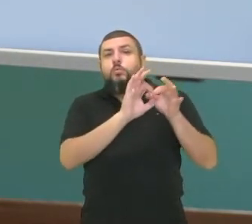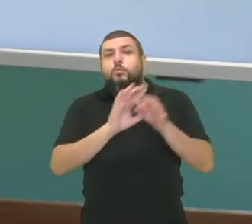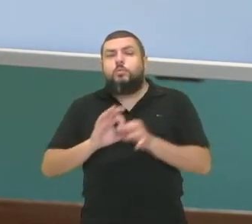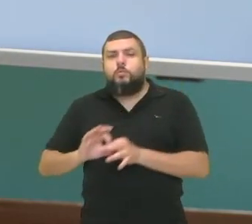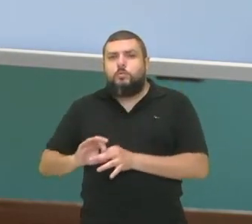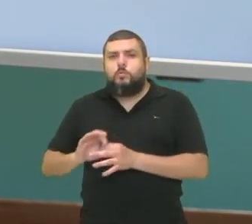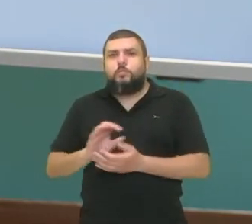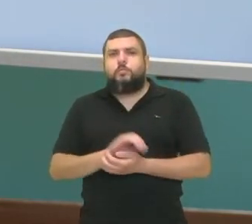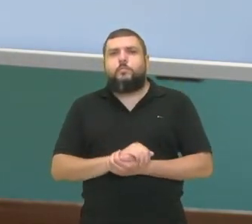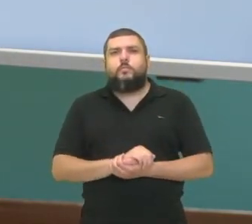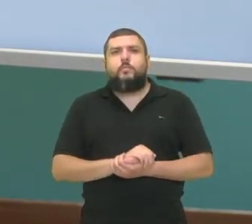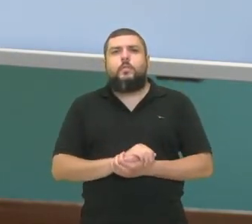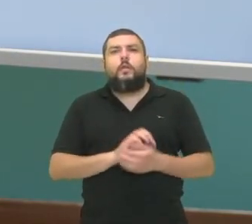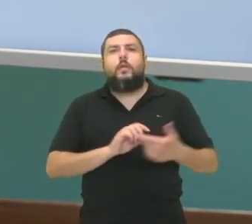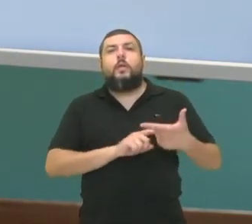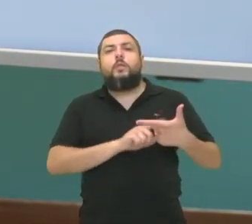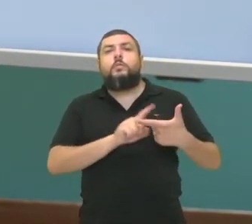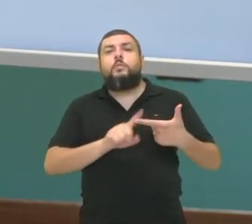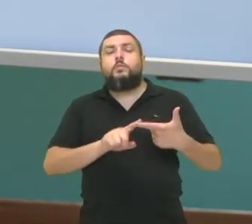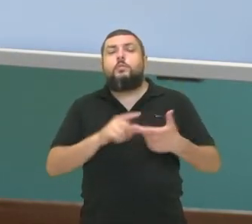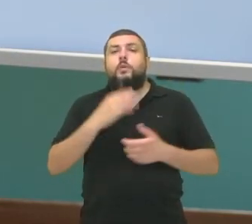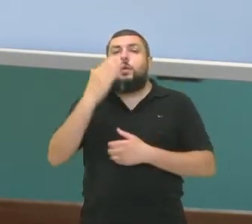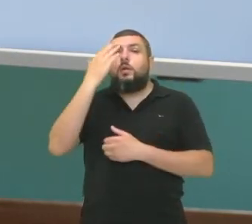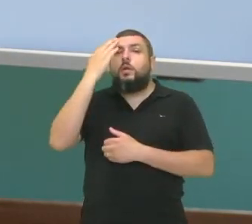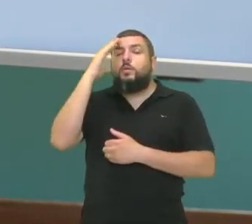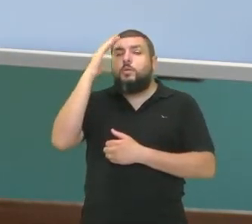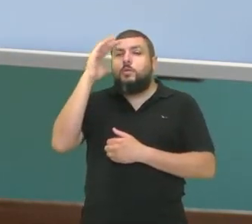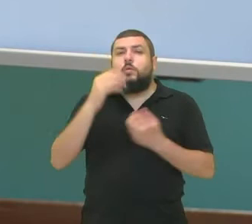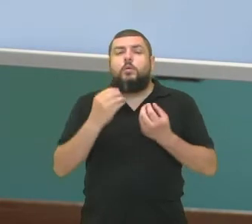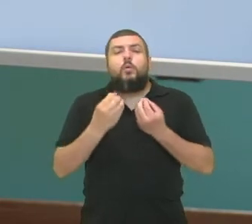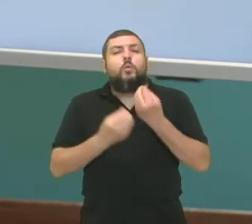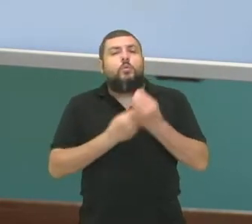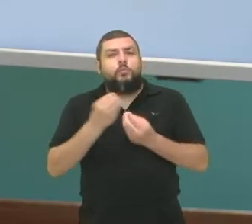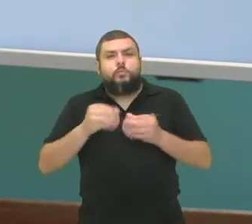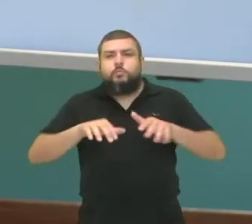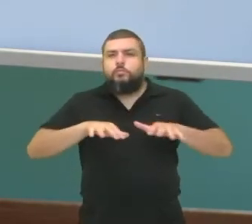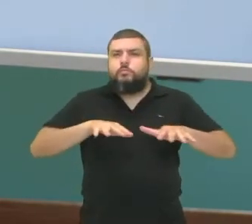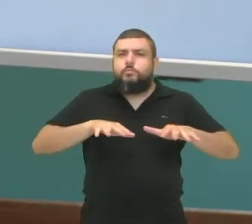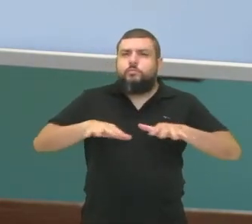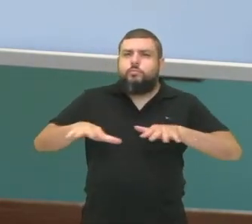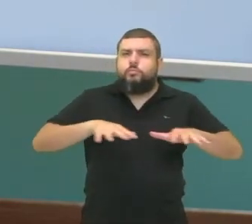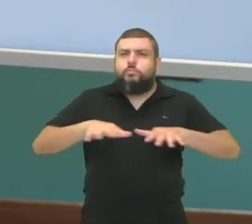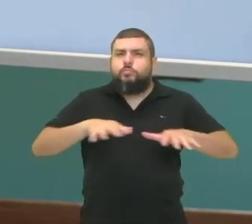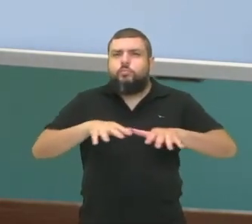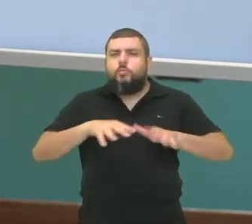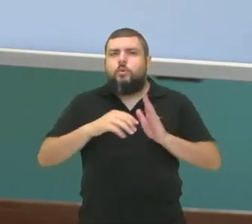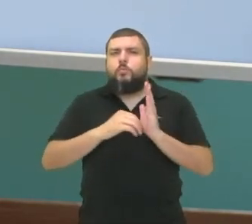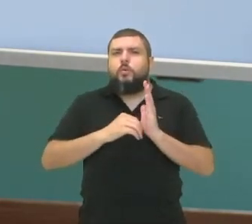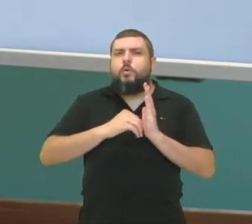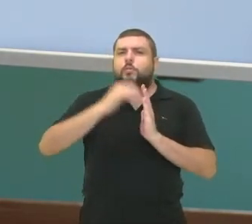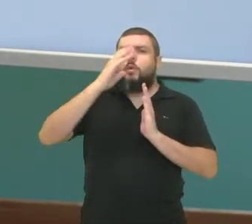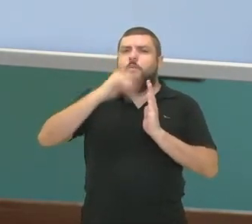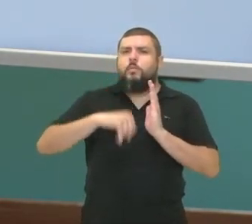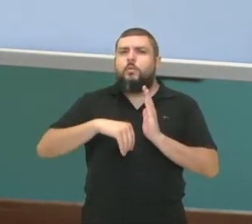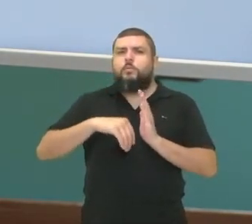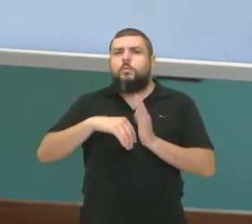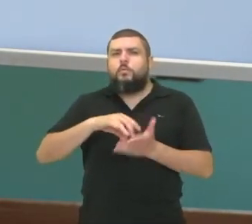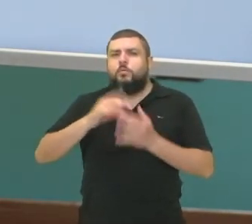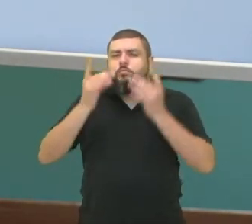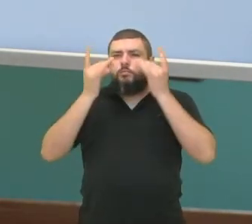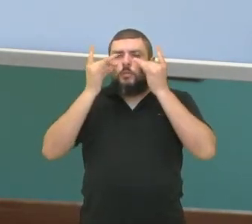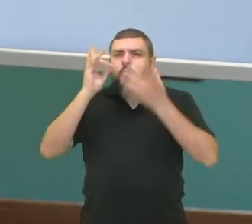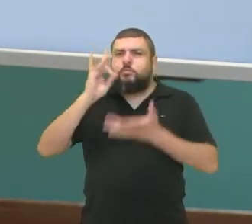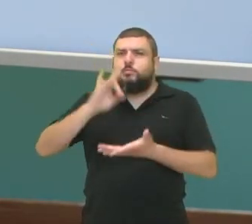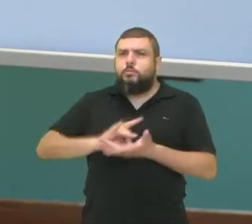as razões pelas quais o movimento artístico se desenvolveu dessa maneira e assinalar as características